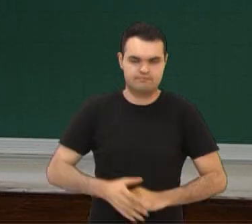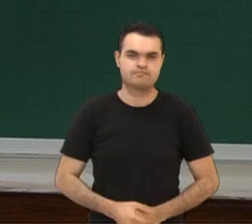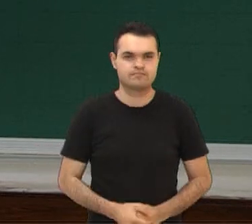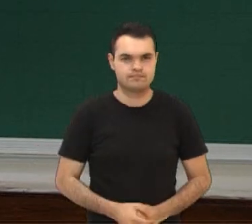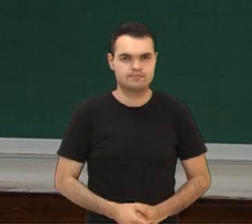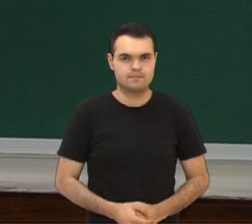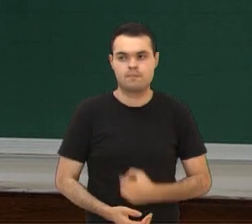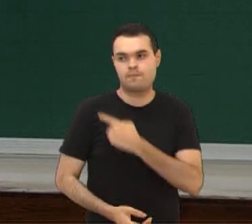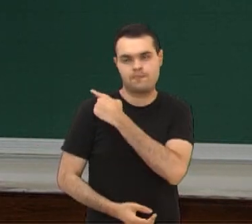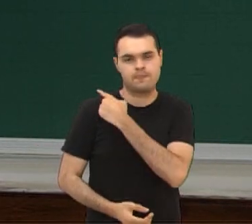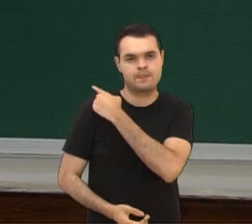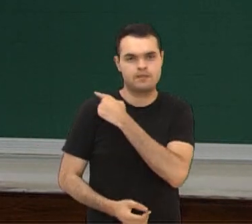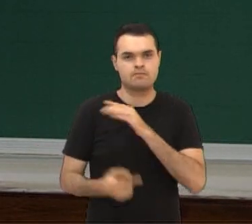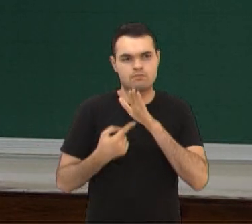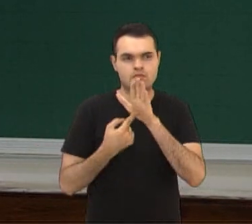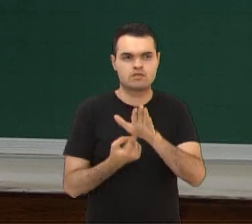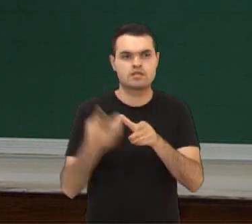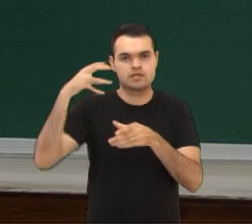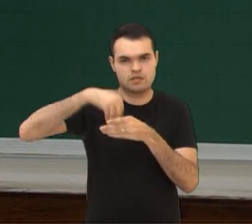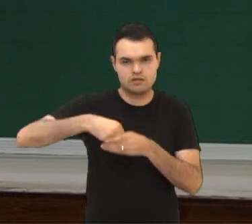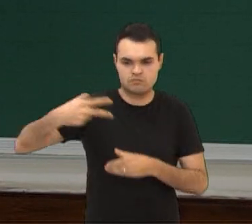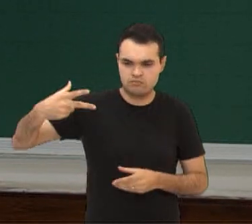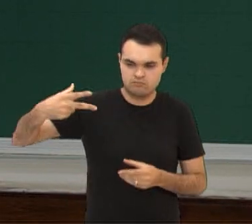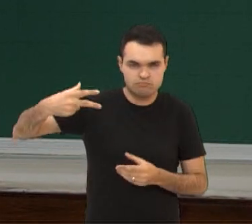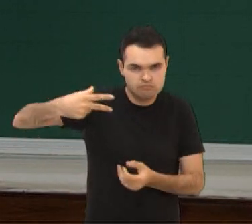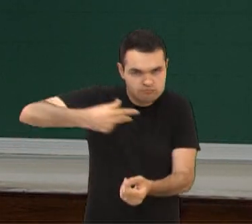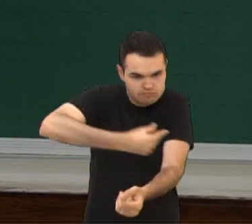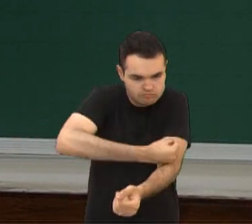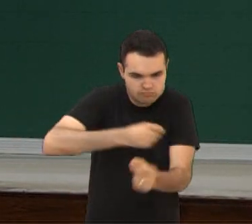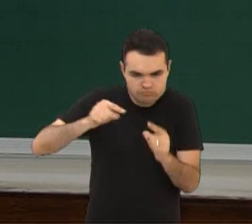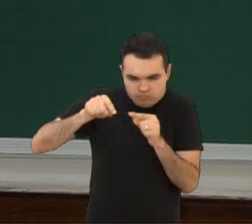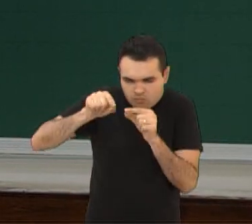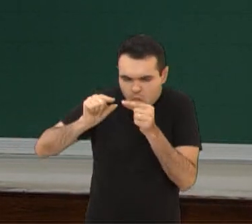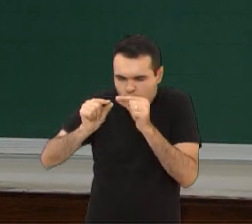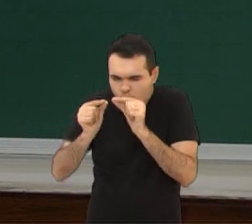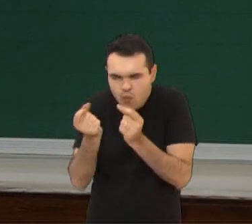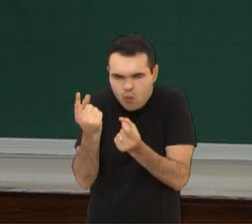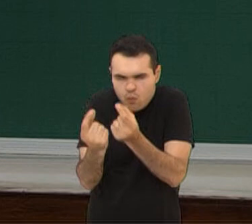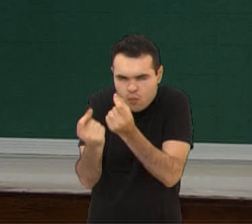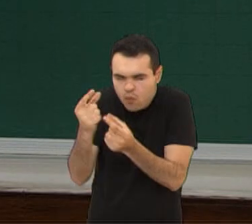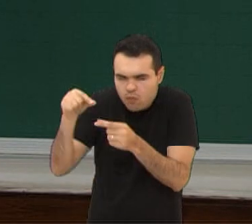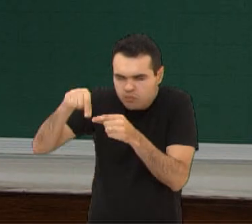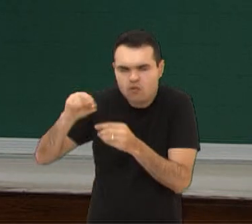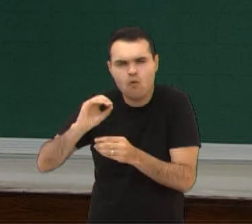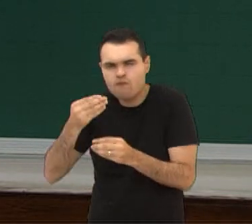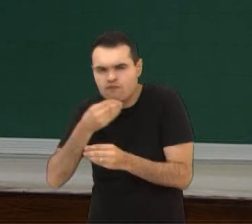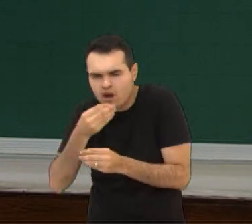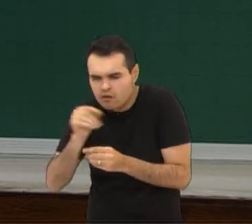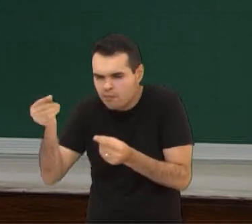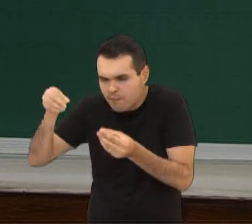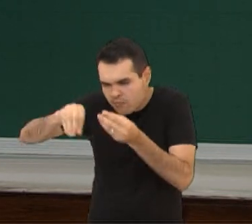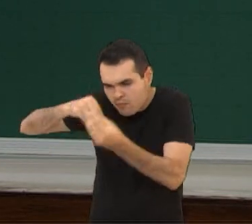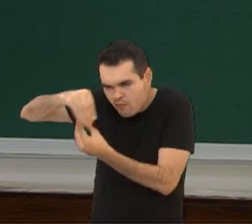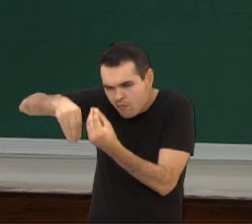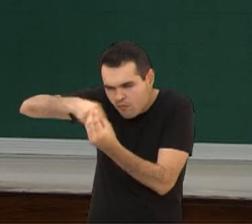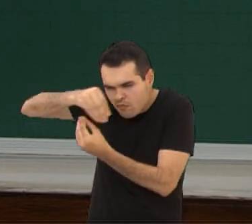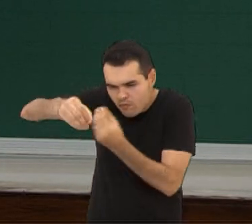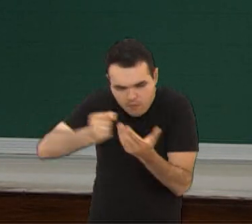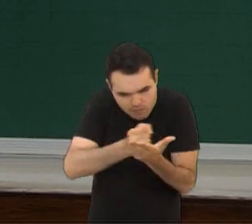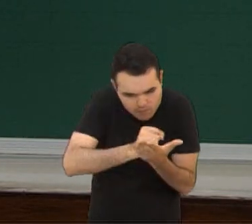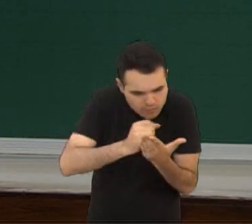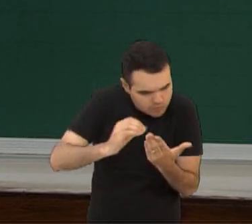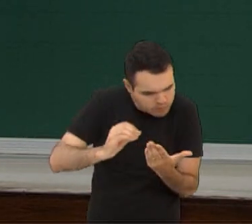E aqui mostrando então, dentro da vacina aqui, partes de um micro-organismo ou um micro-organismo enfraquecido, né, modificado em